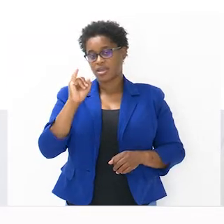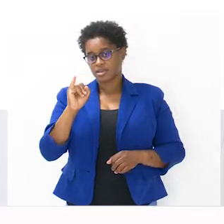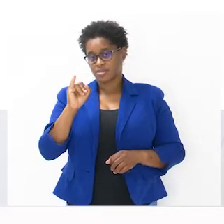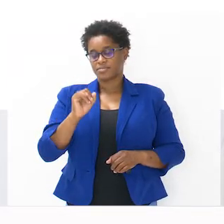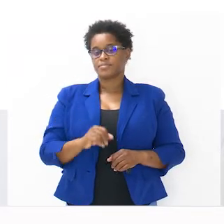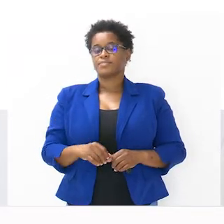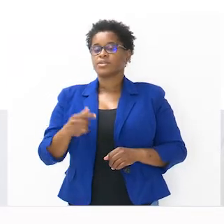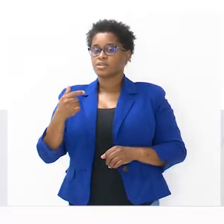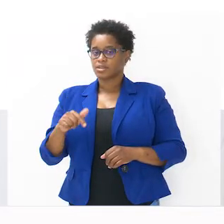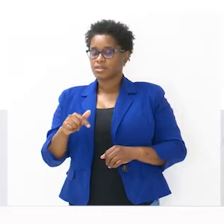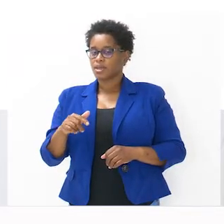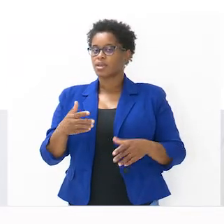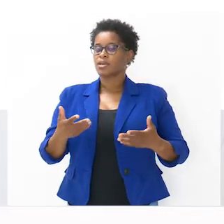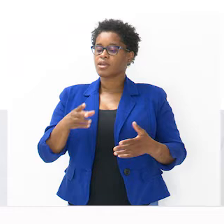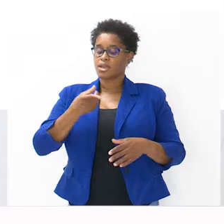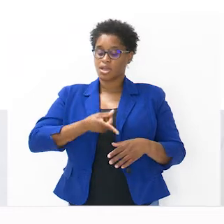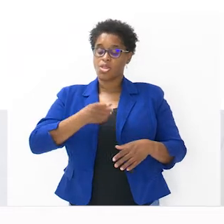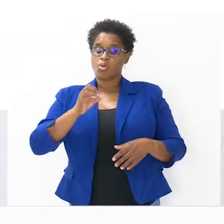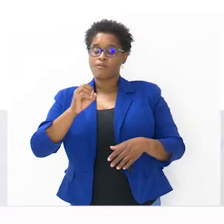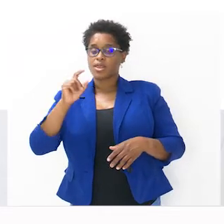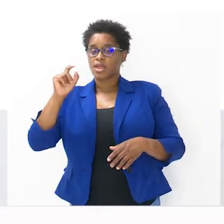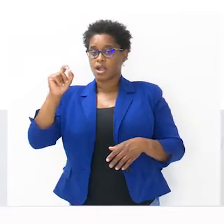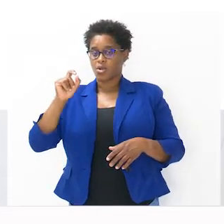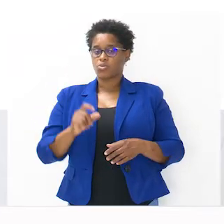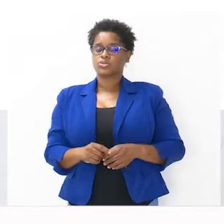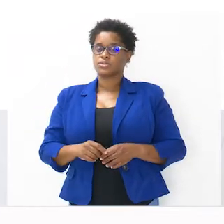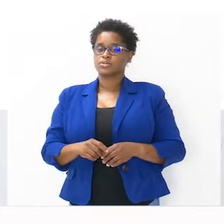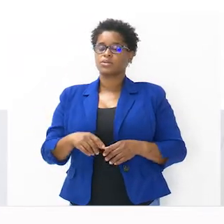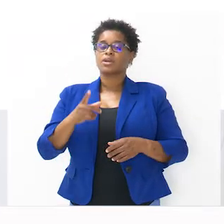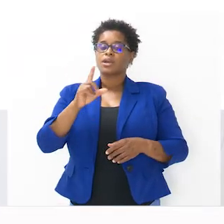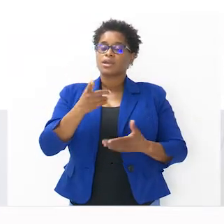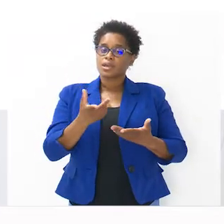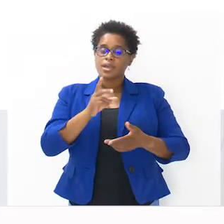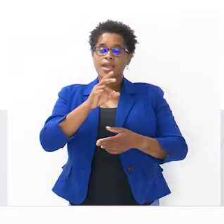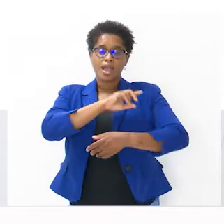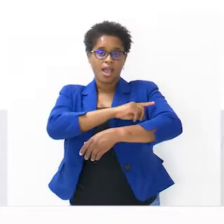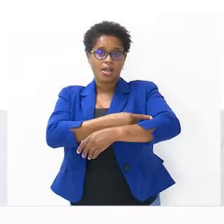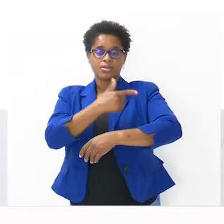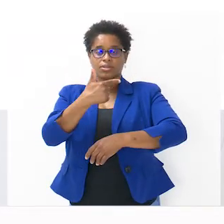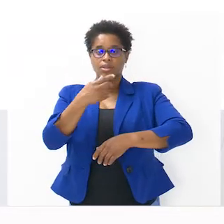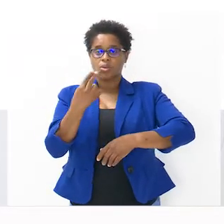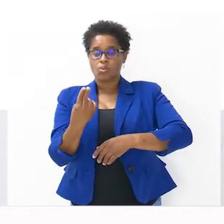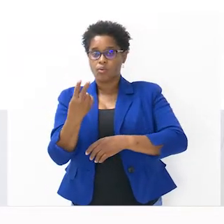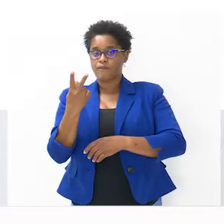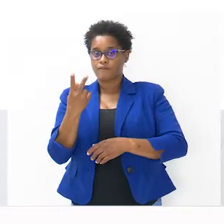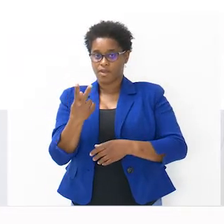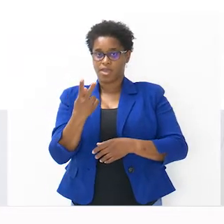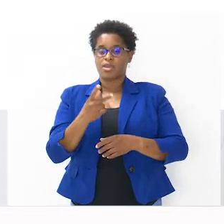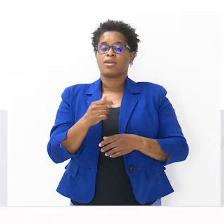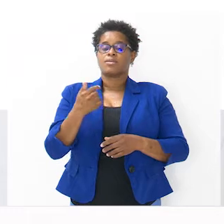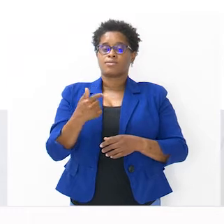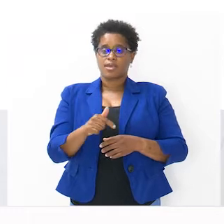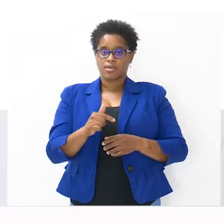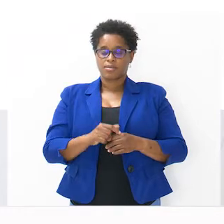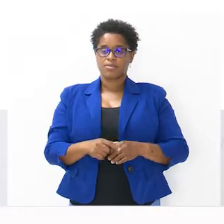GHI, tem exatamente 90 graus. E ângulo TUV